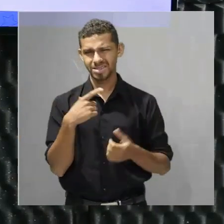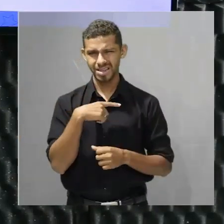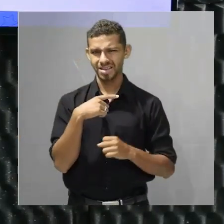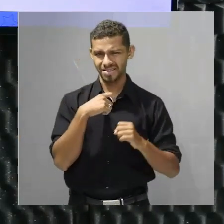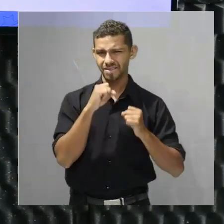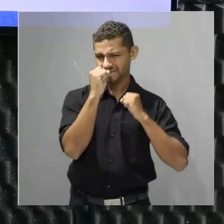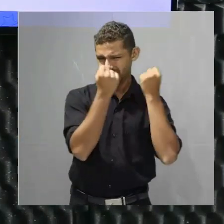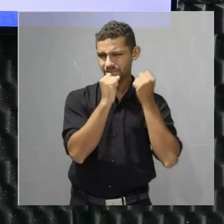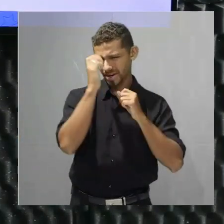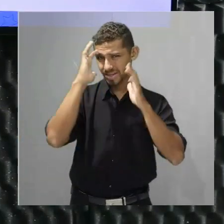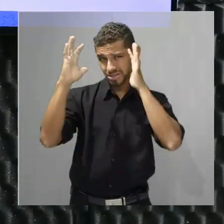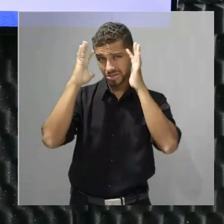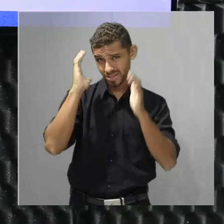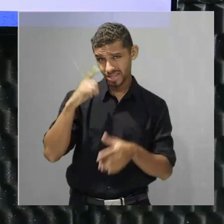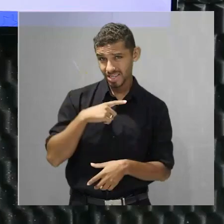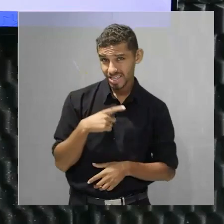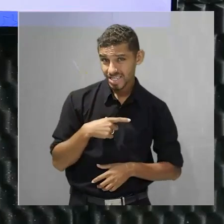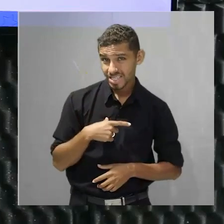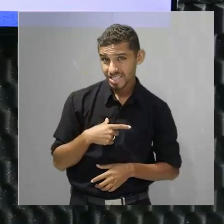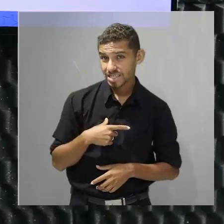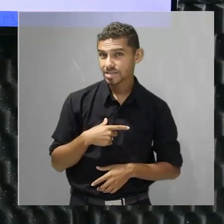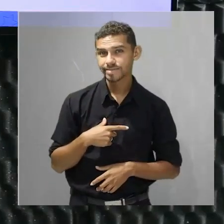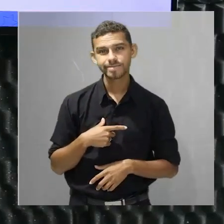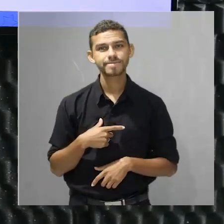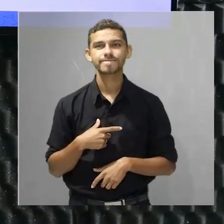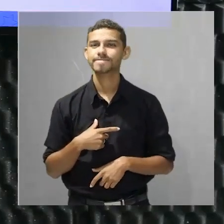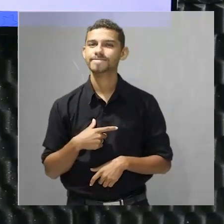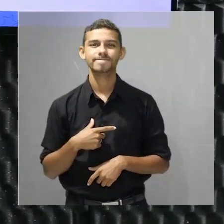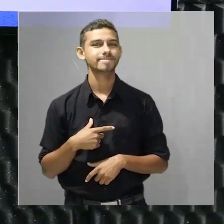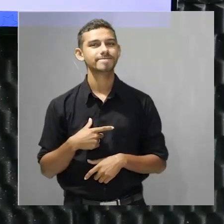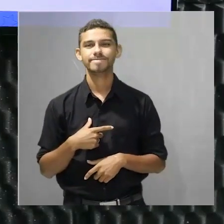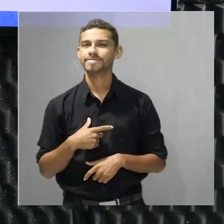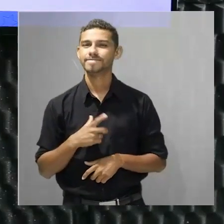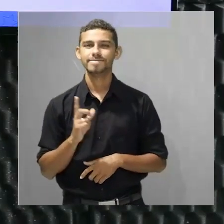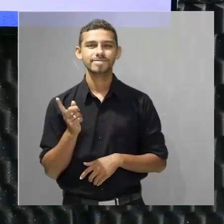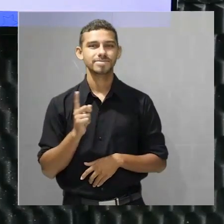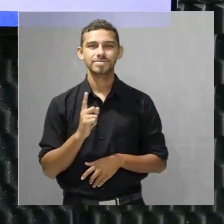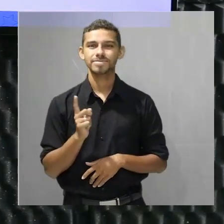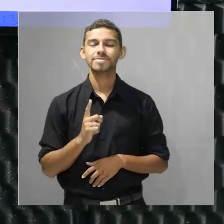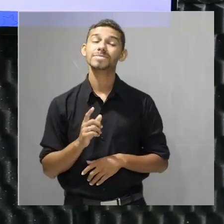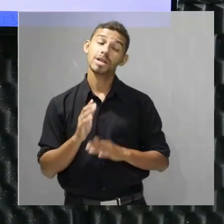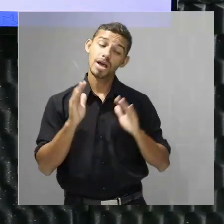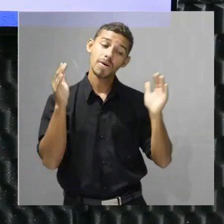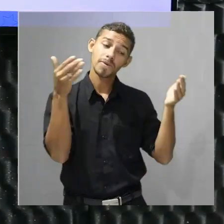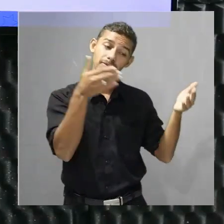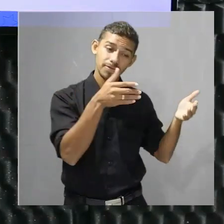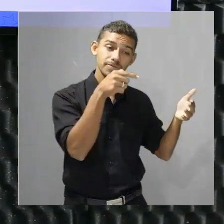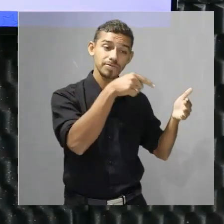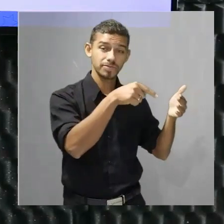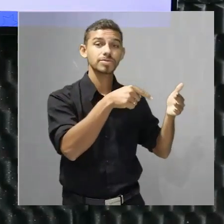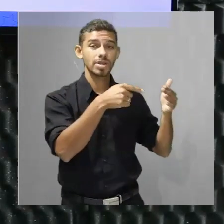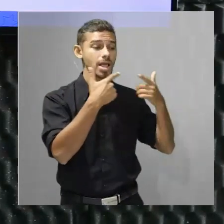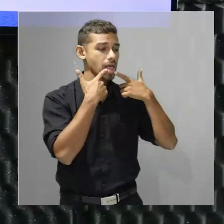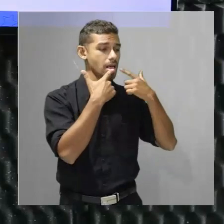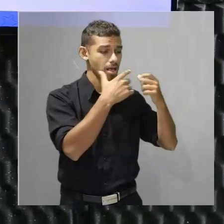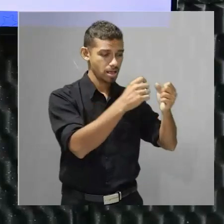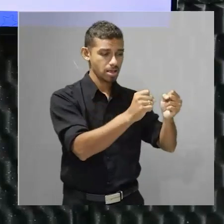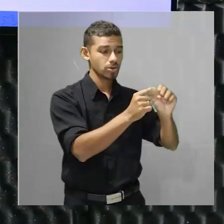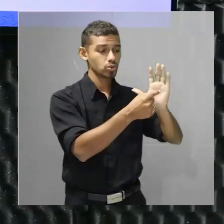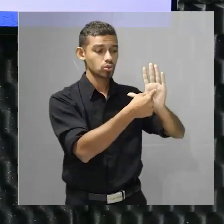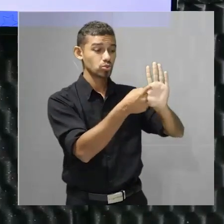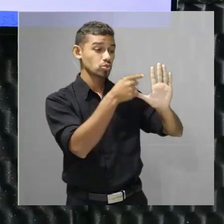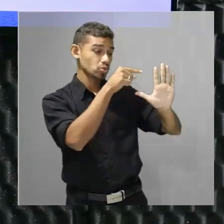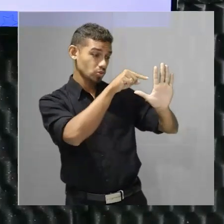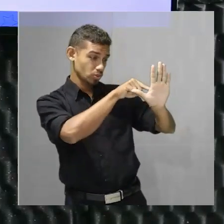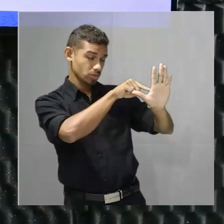será que a gente tem fábrica de sonhos E aí a gente já se depara com uma linguagem conotativa a gente já